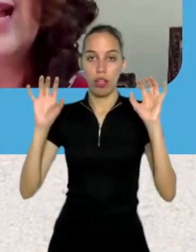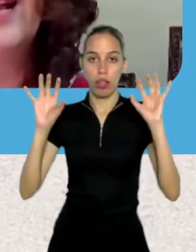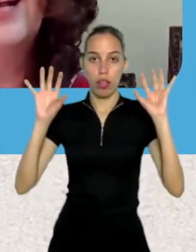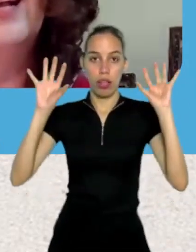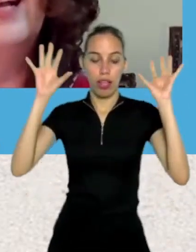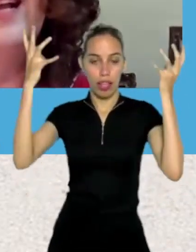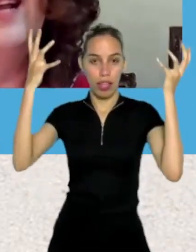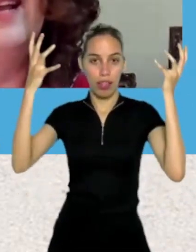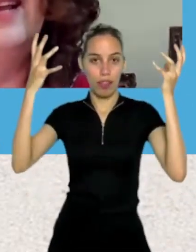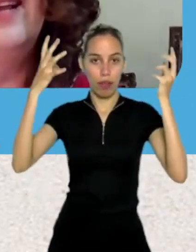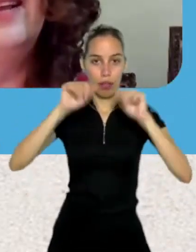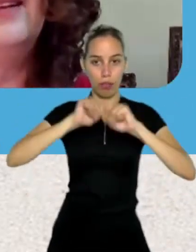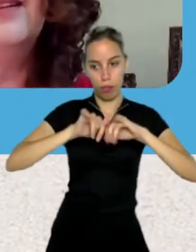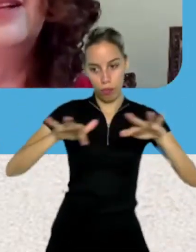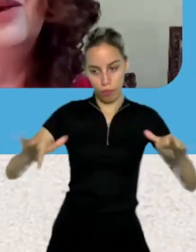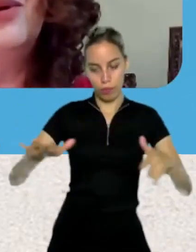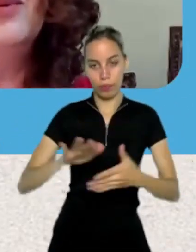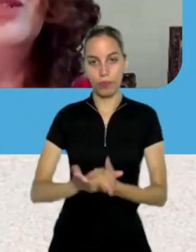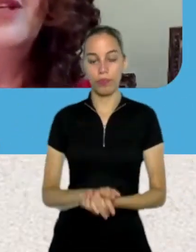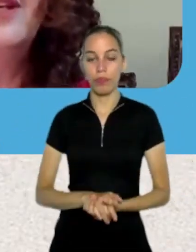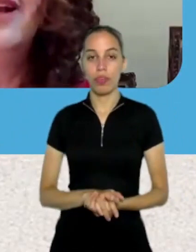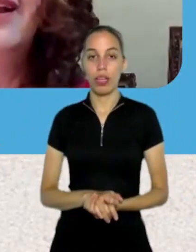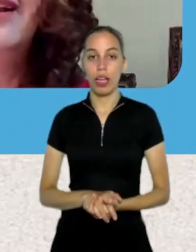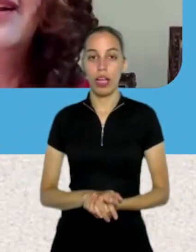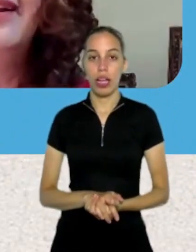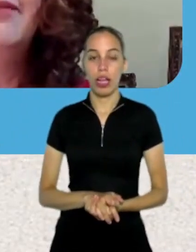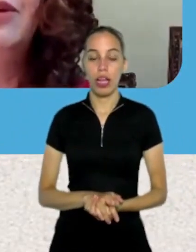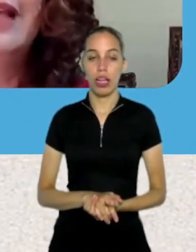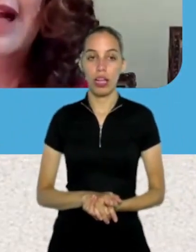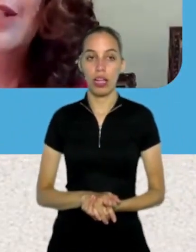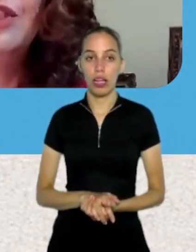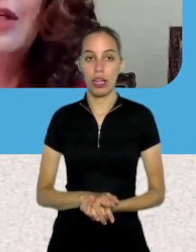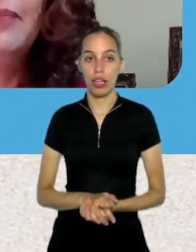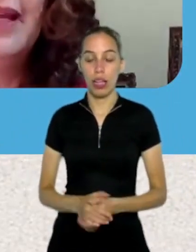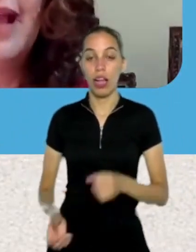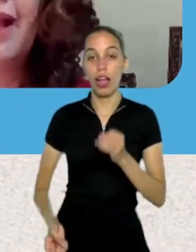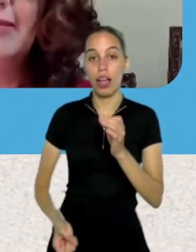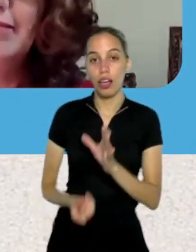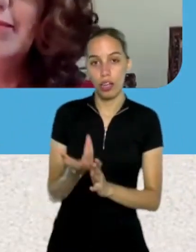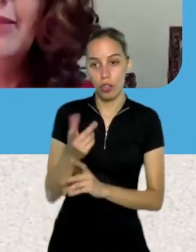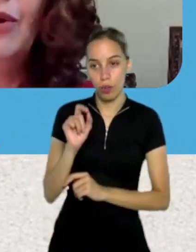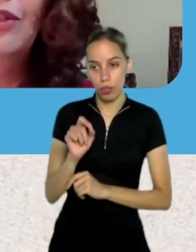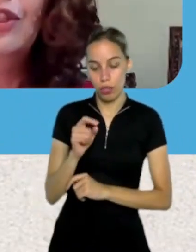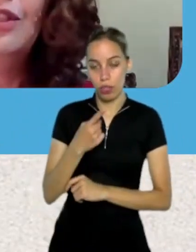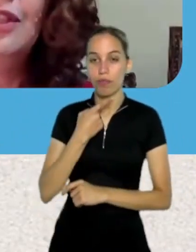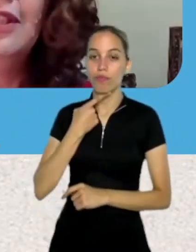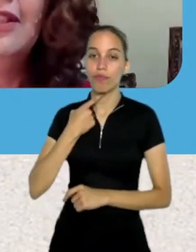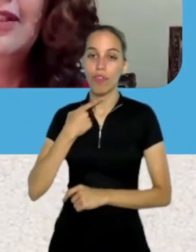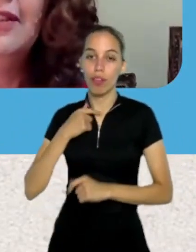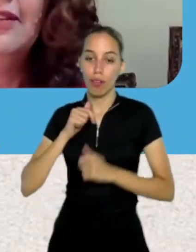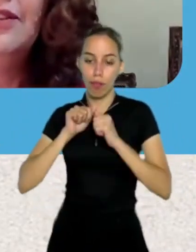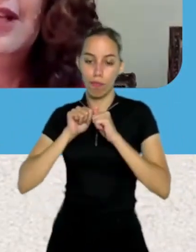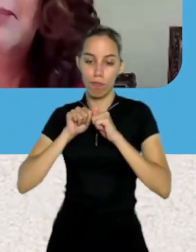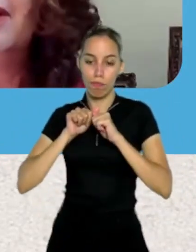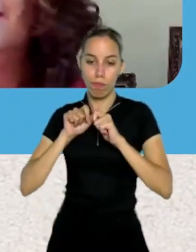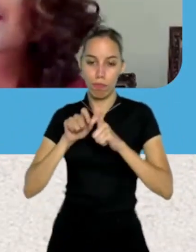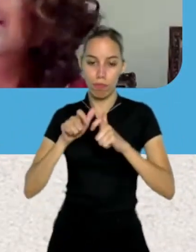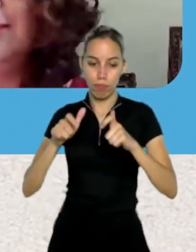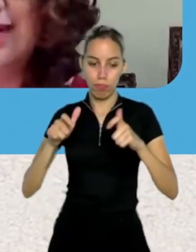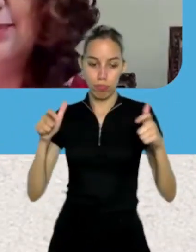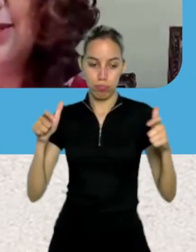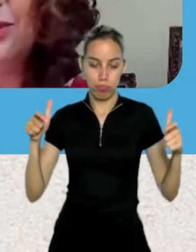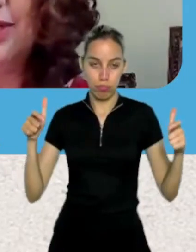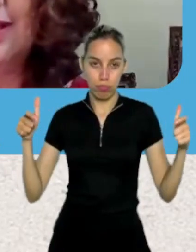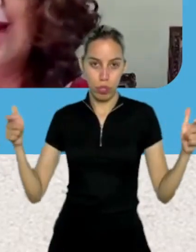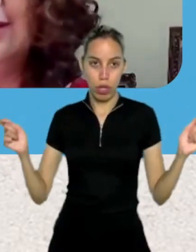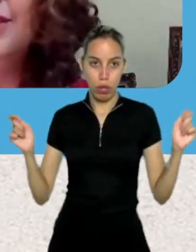Poetizar, criou-se a vontade de ampliar ou de abrir